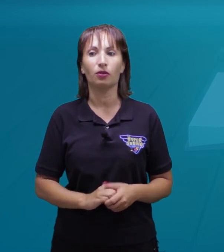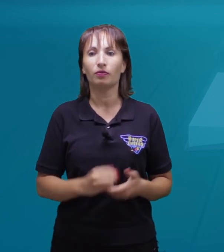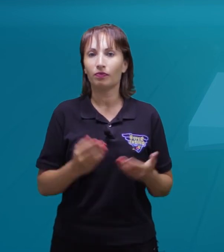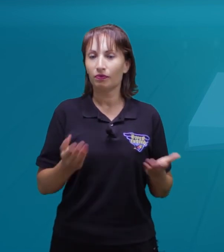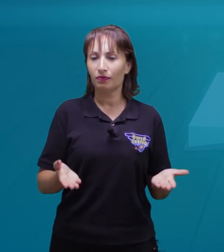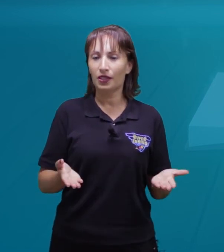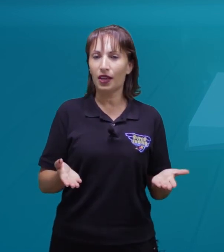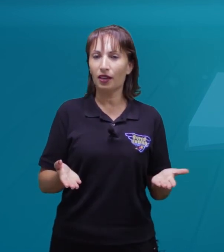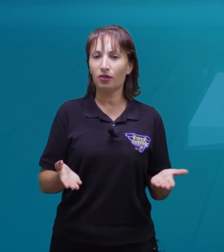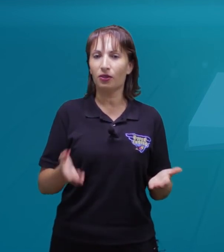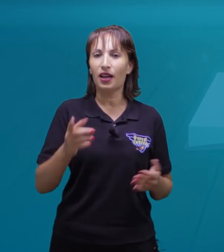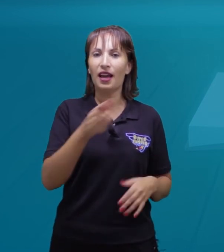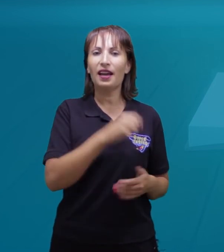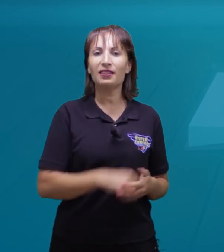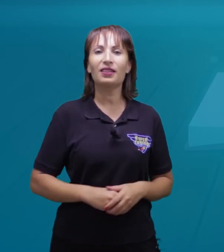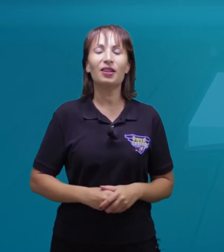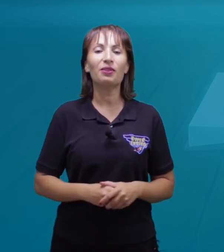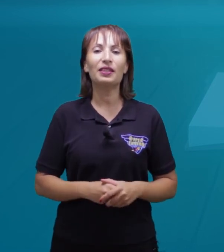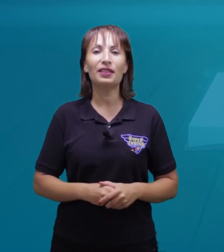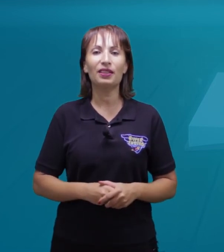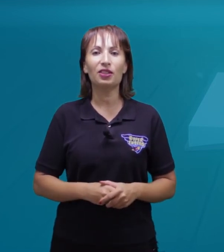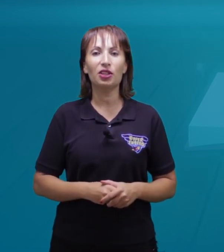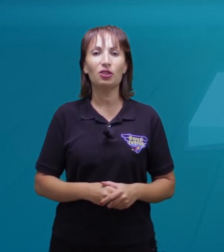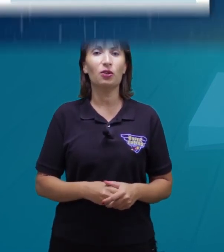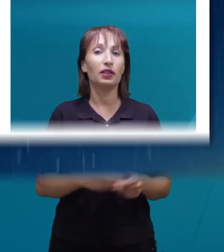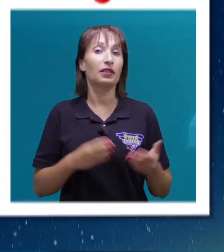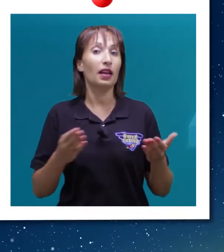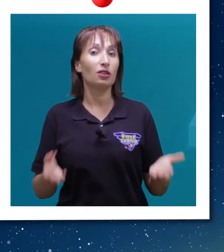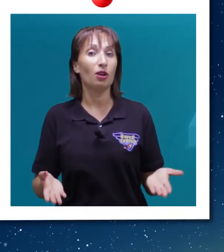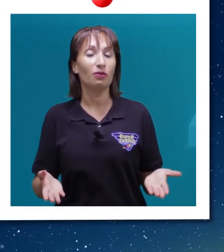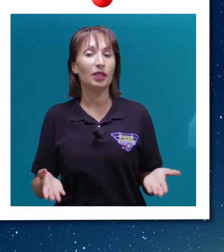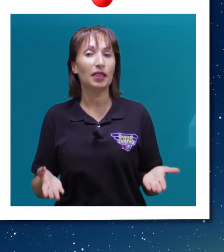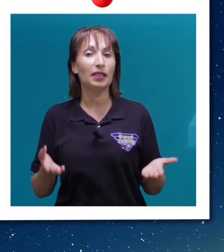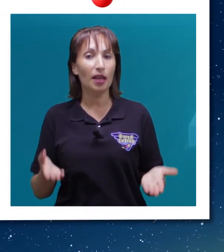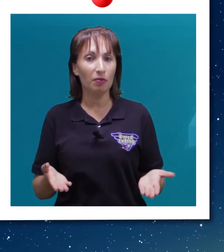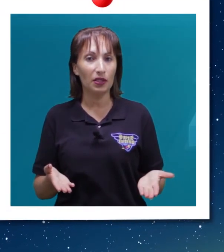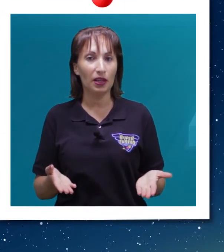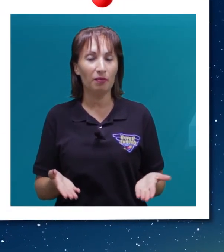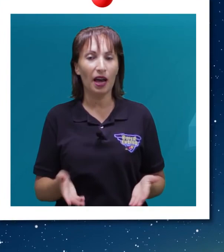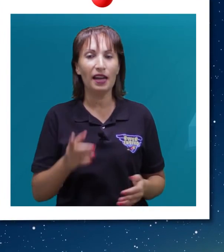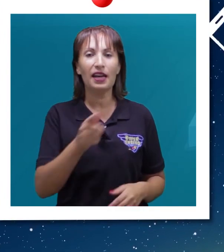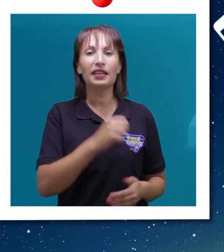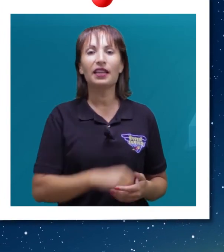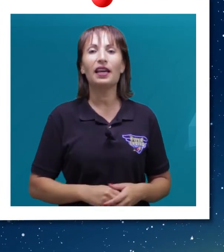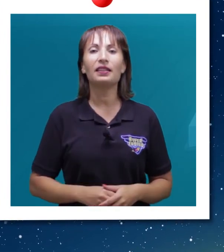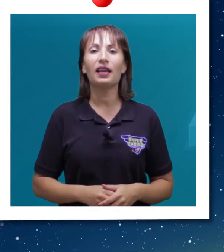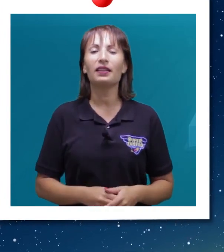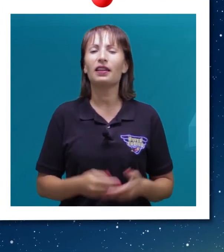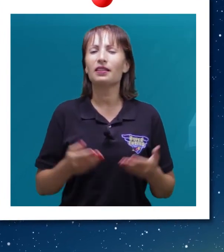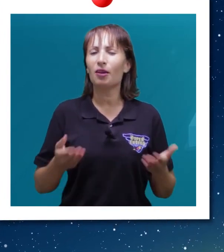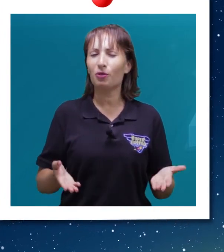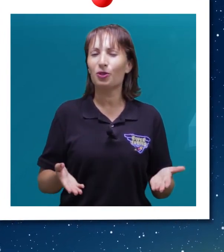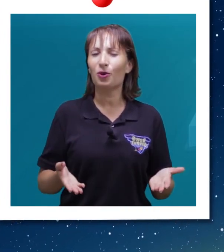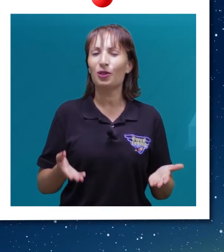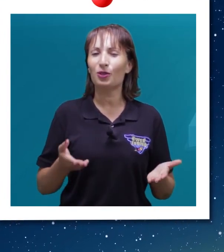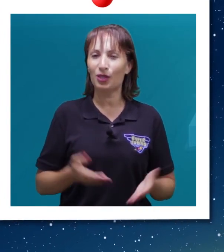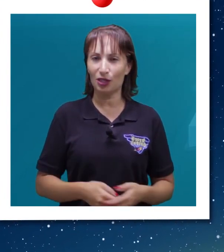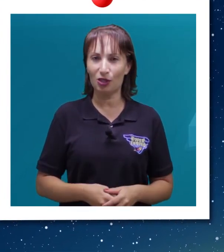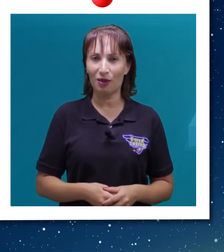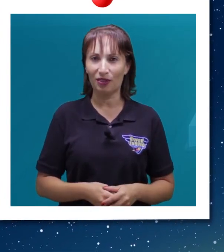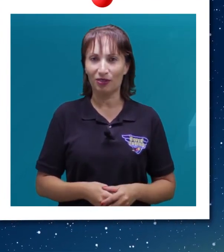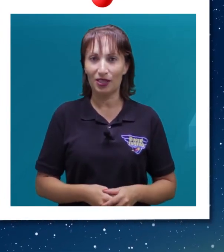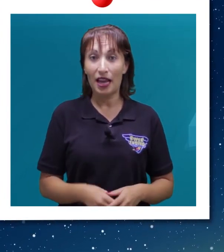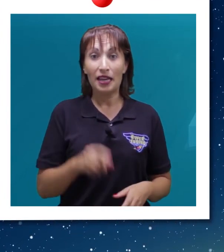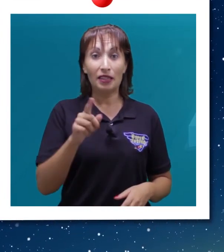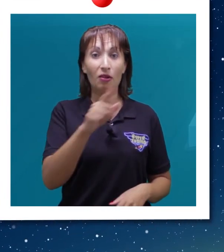silêncio certo Essas são as interjeições É só vocês bom lembrar que a ideia das emoções